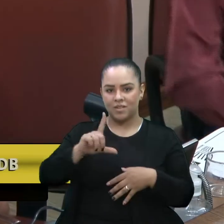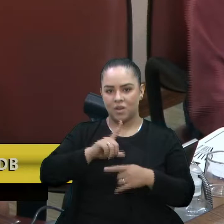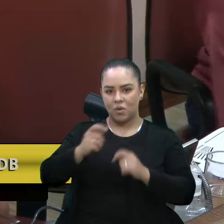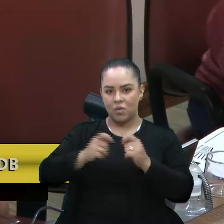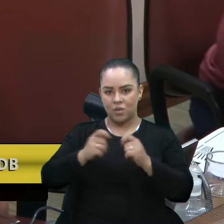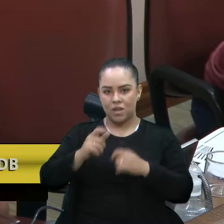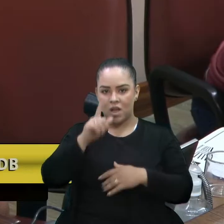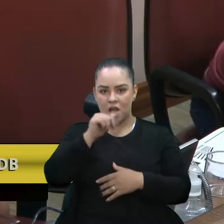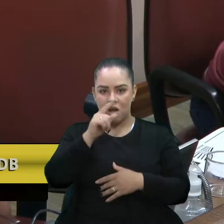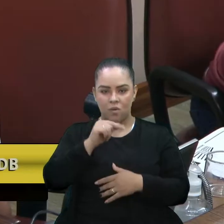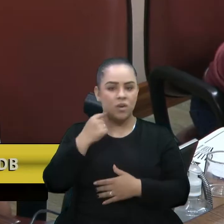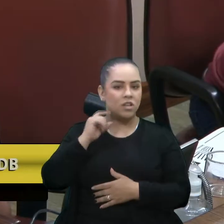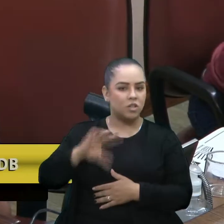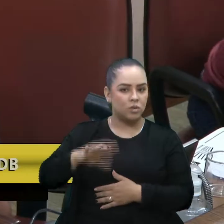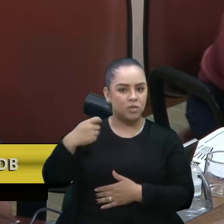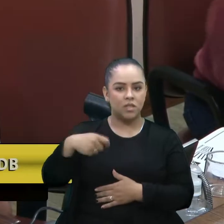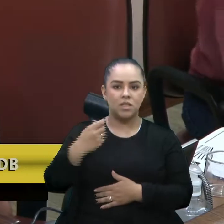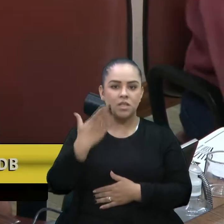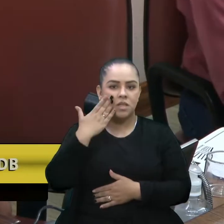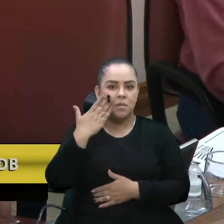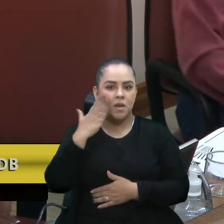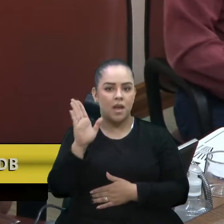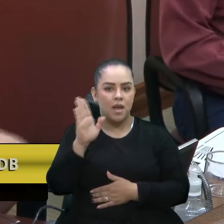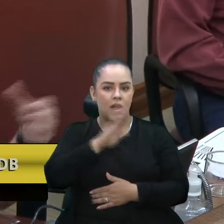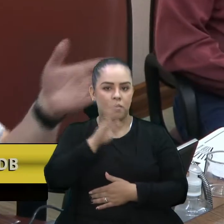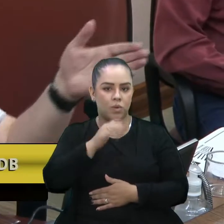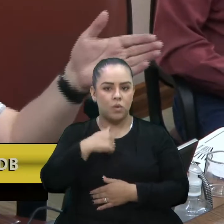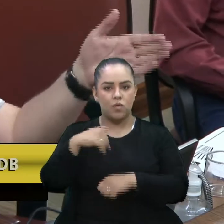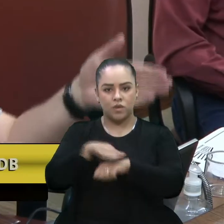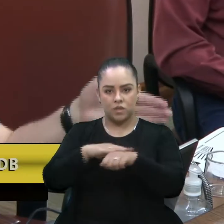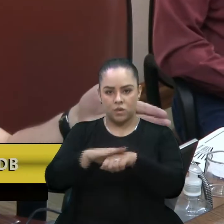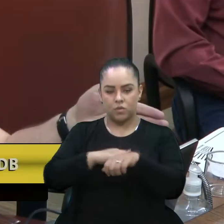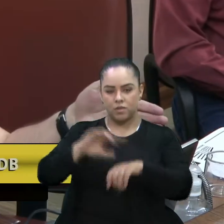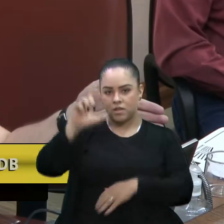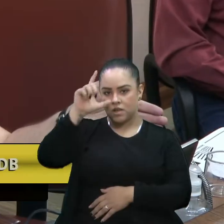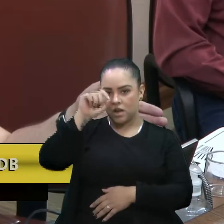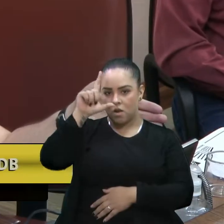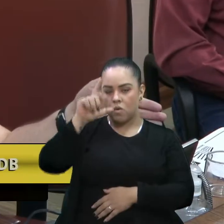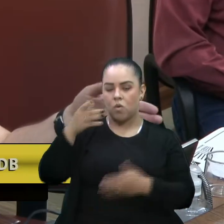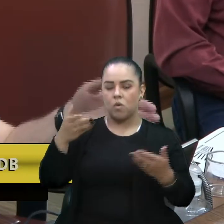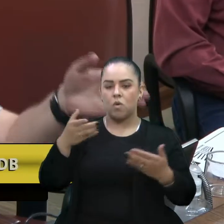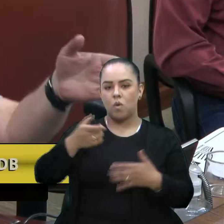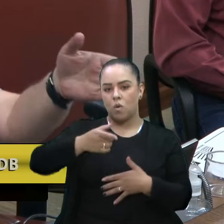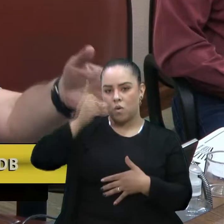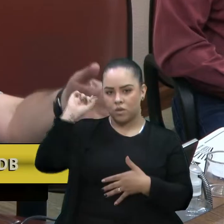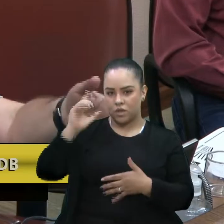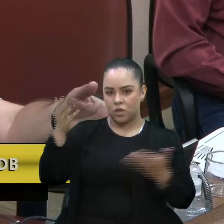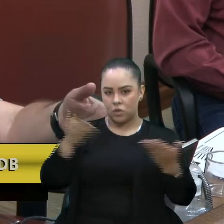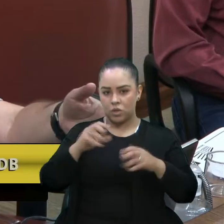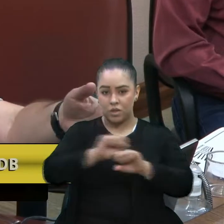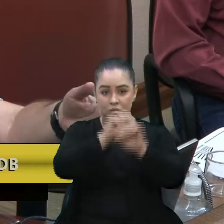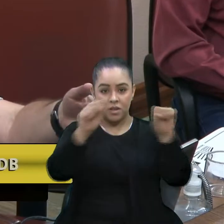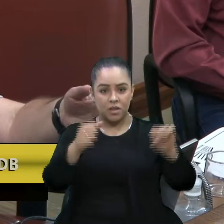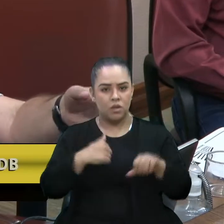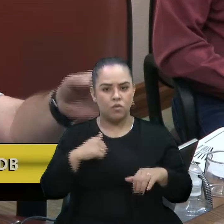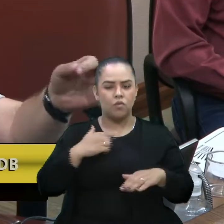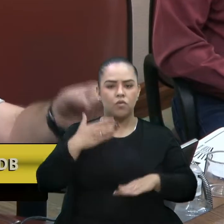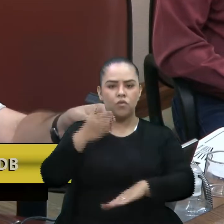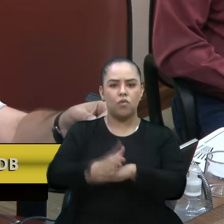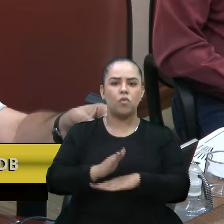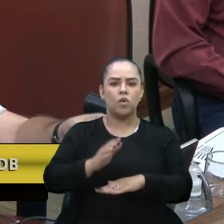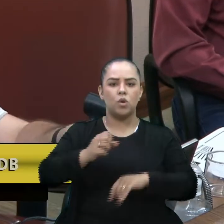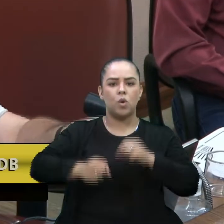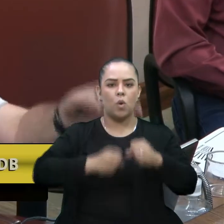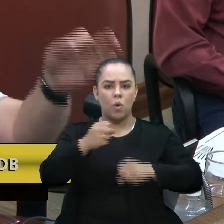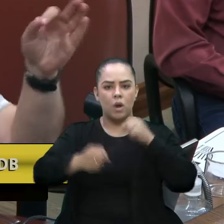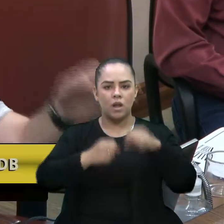com o senhor, nós temos que tomar uma definição logo. Conversei com o vereador Scalco ontem pela manhã e hoje pela manhã disse, vereador Scalco, fui correr hoje pela manhã às 5 horas, tem ruas